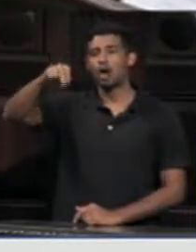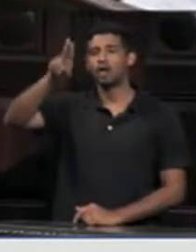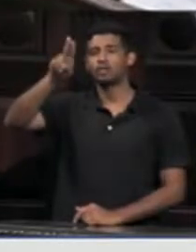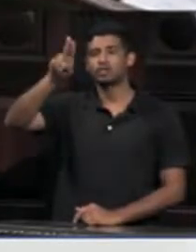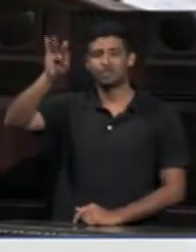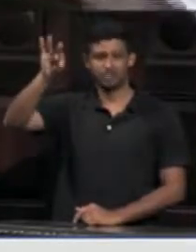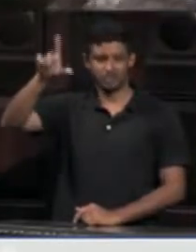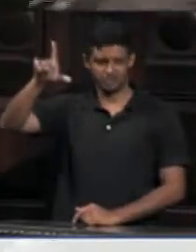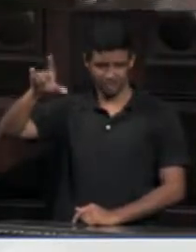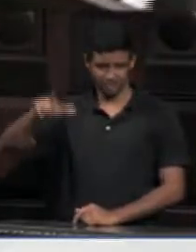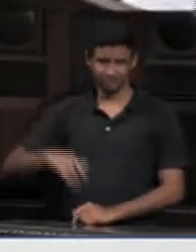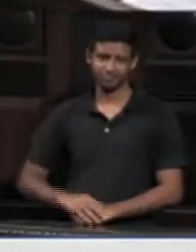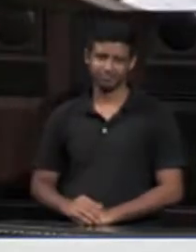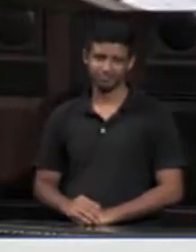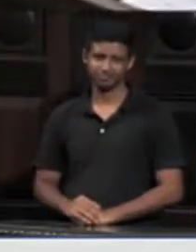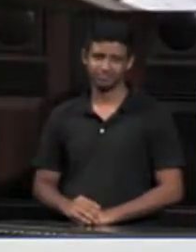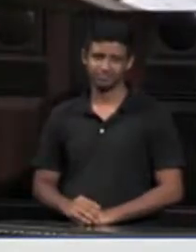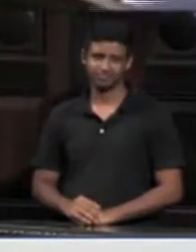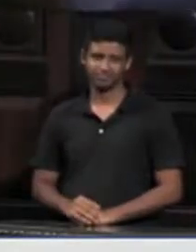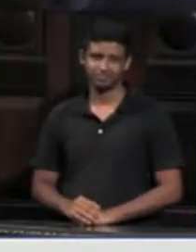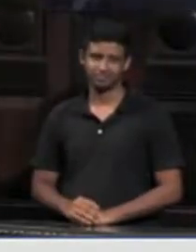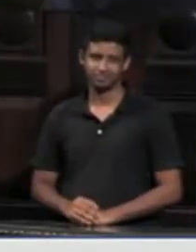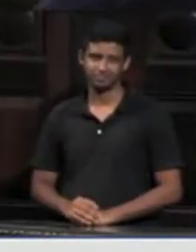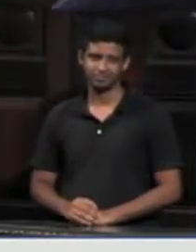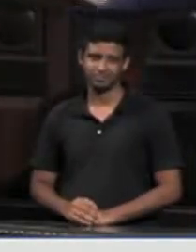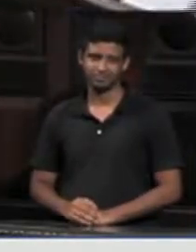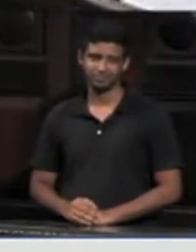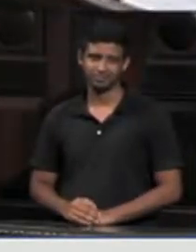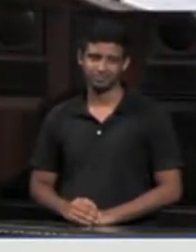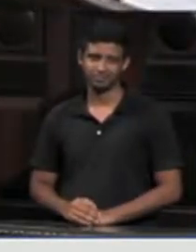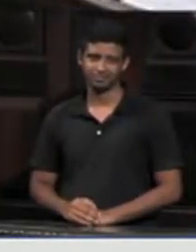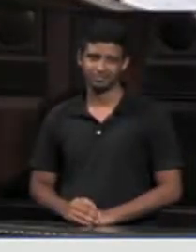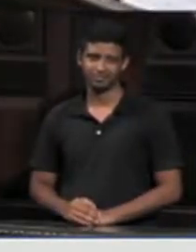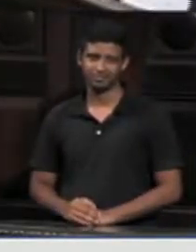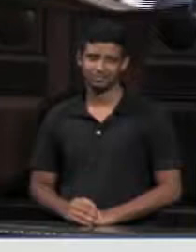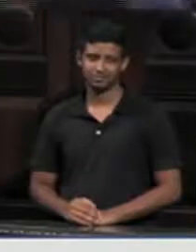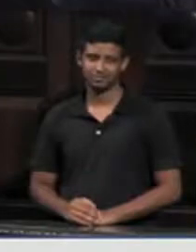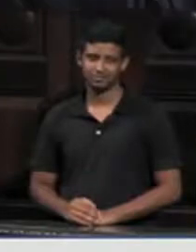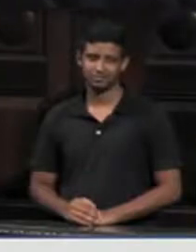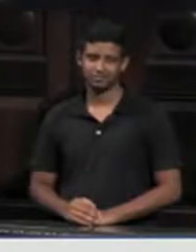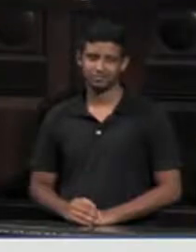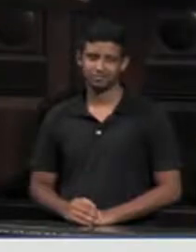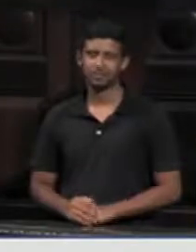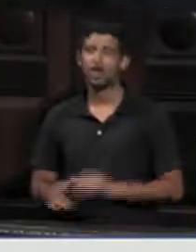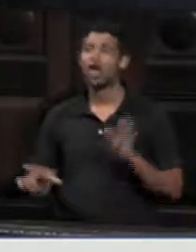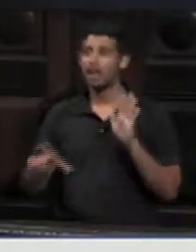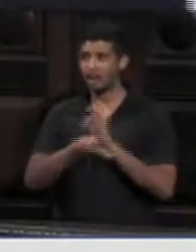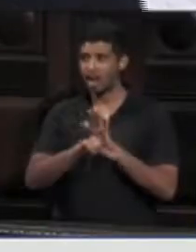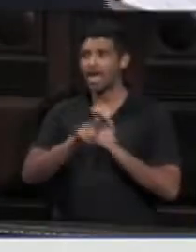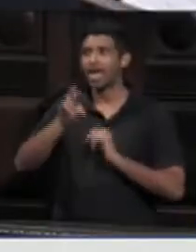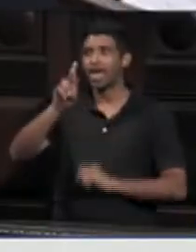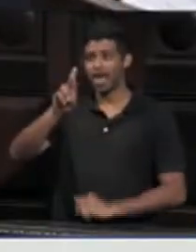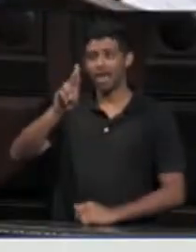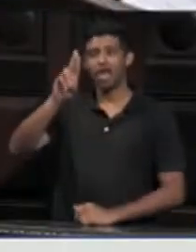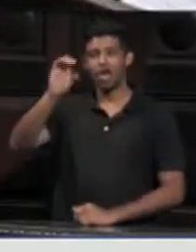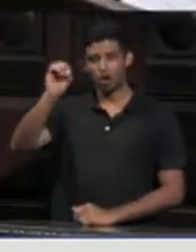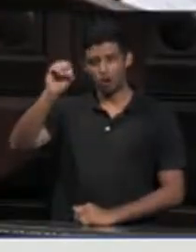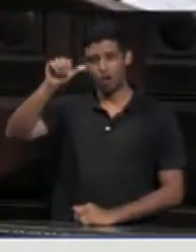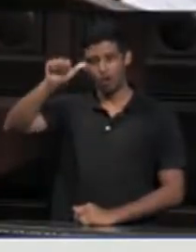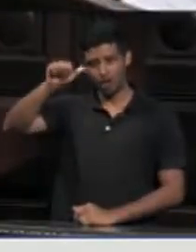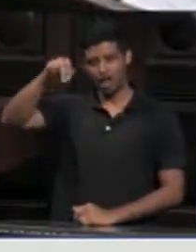Rouanet. Desculpe, obrigado. Não sei por que eu falava Rouanet. Rouanet. Estou trocando aqui o